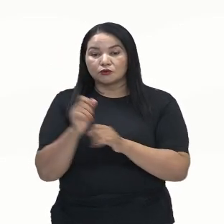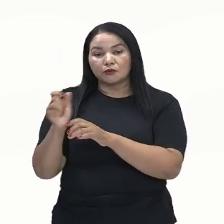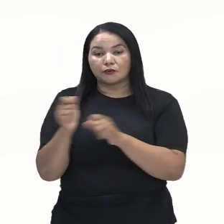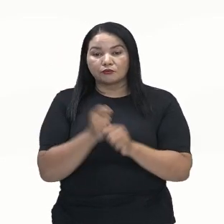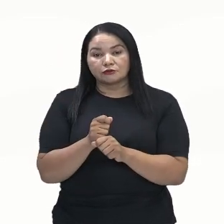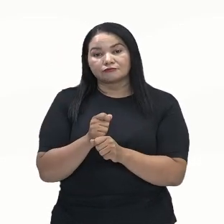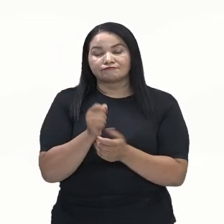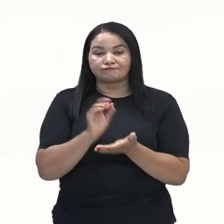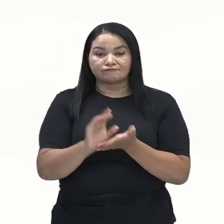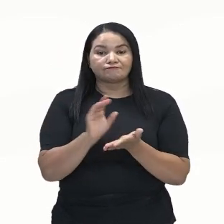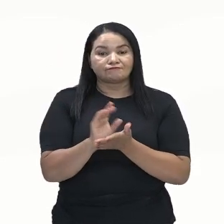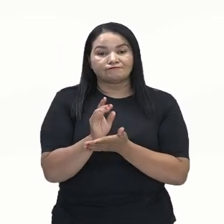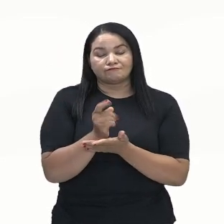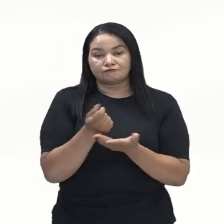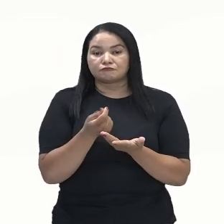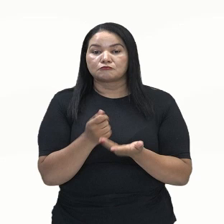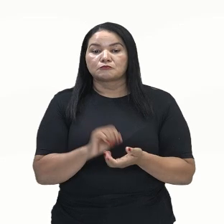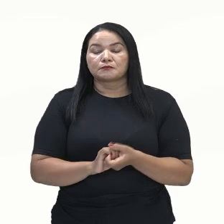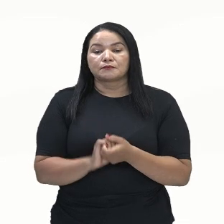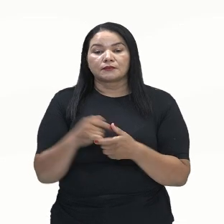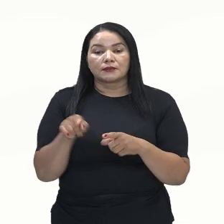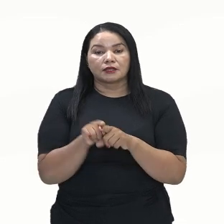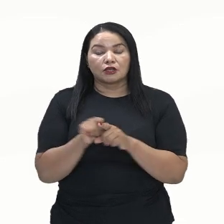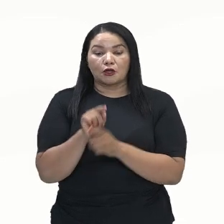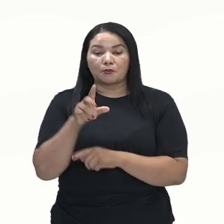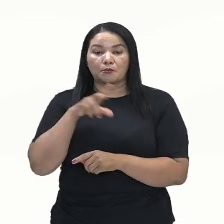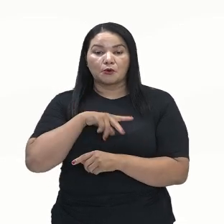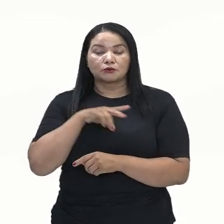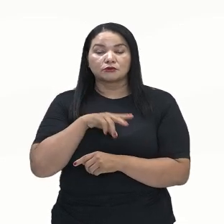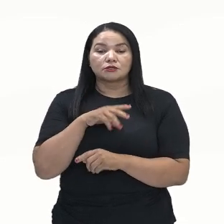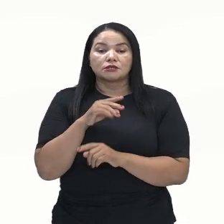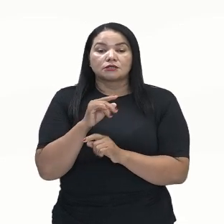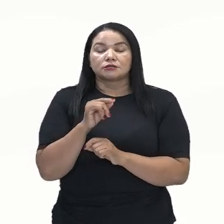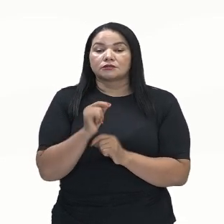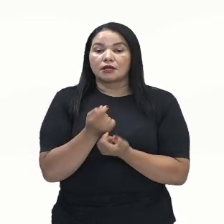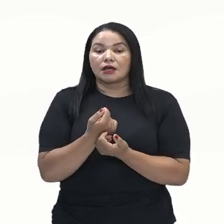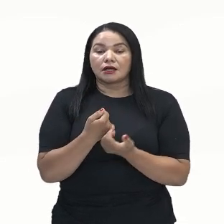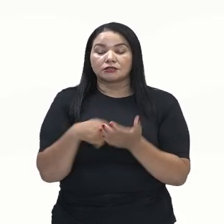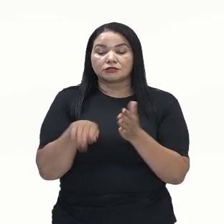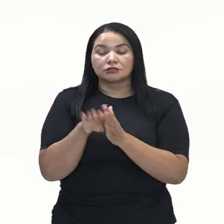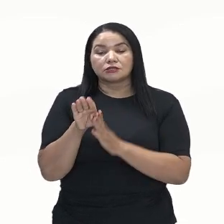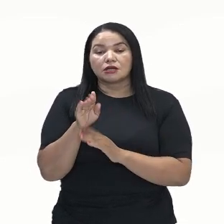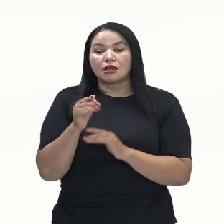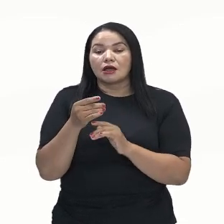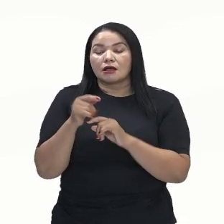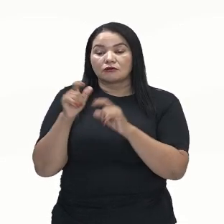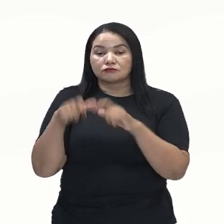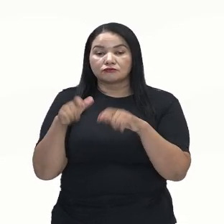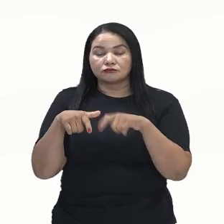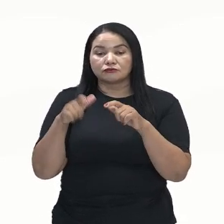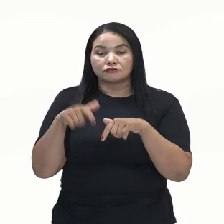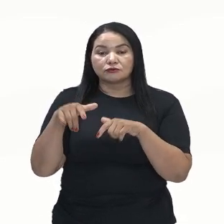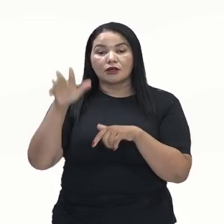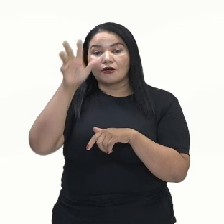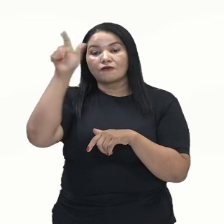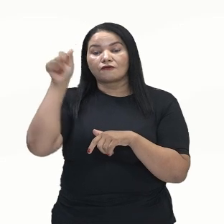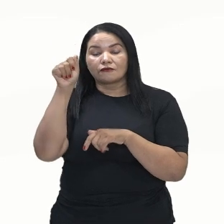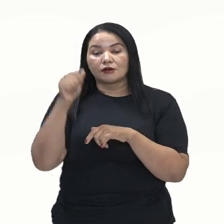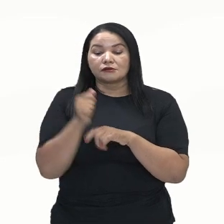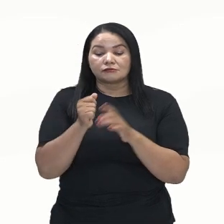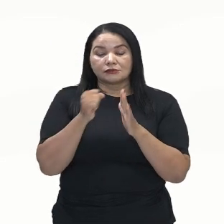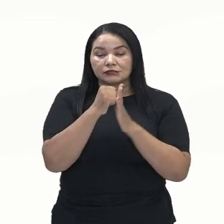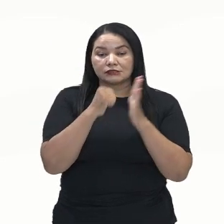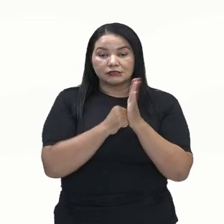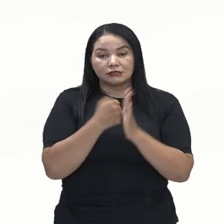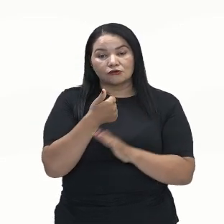Os portugueses, eles já estavam ali no território africano desde o século XV.